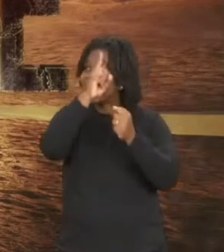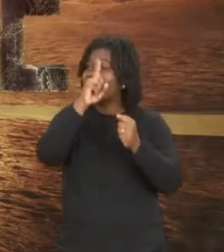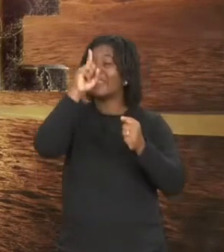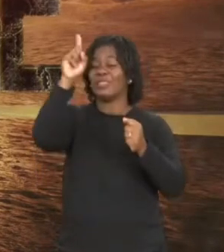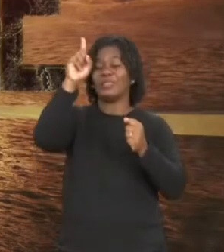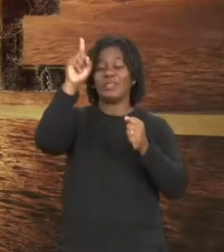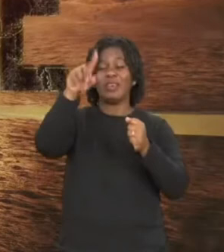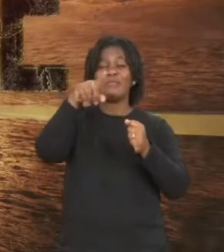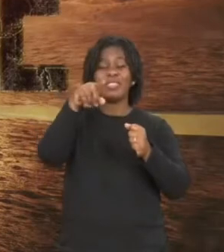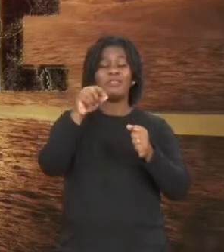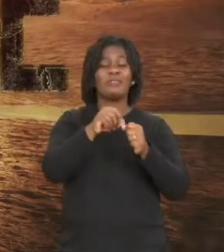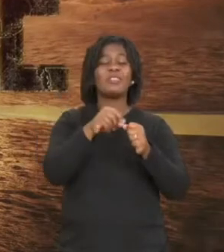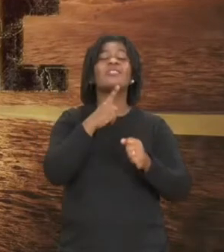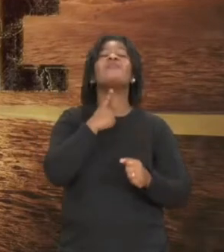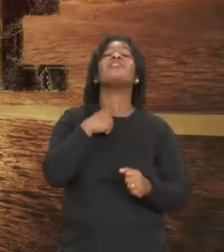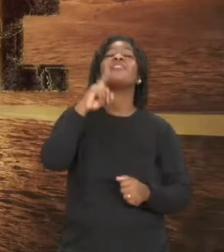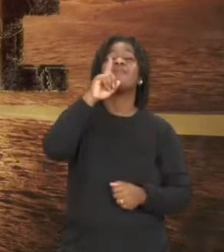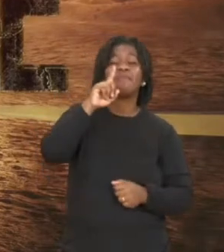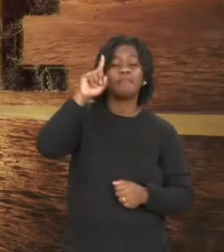mais desagradá-lo.